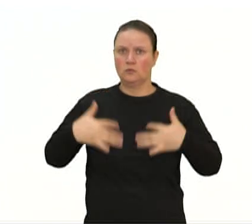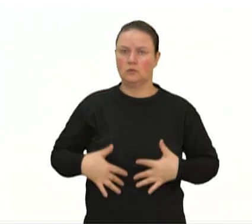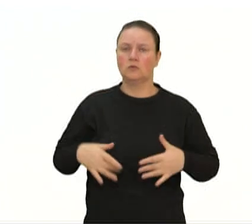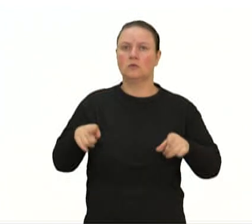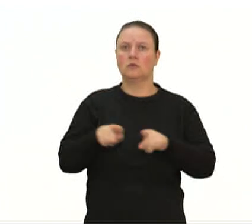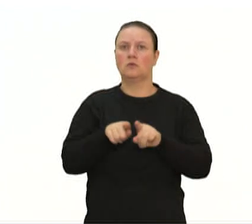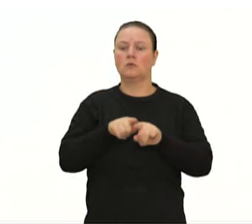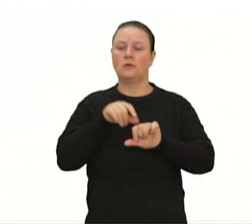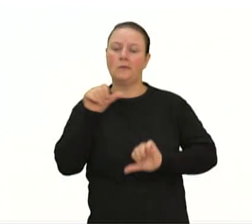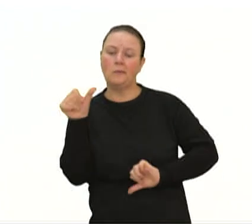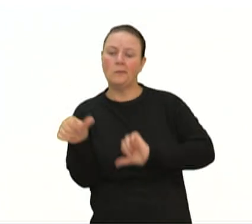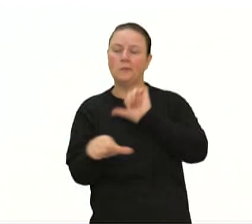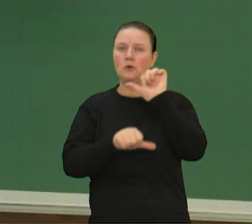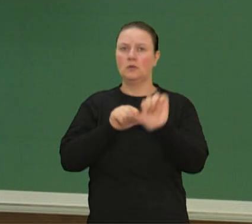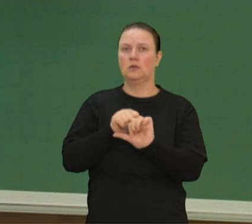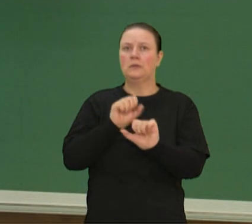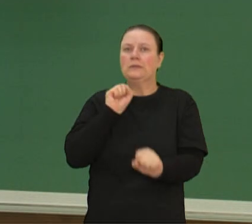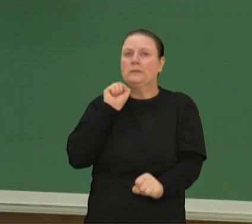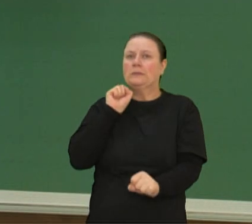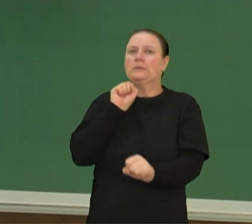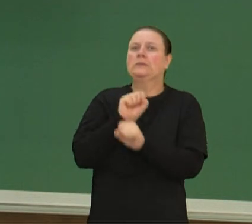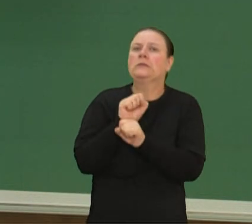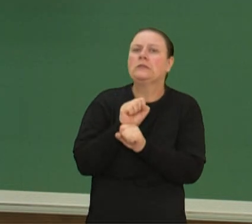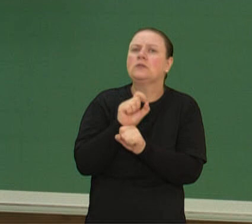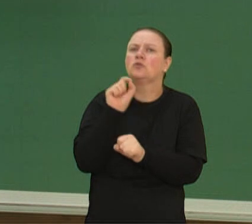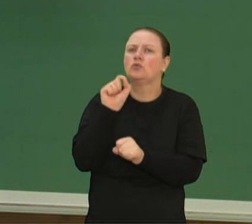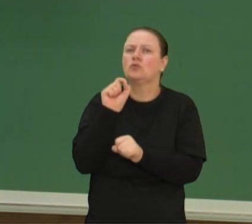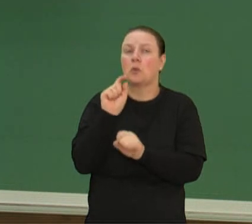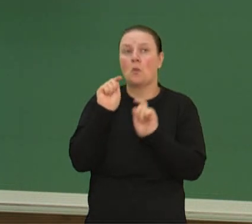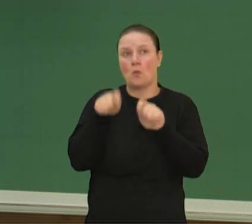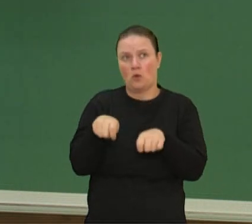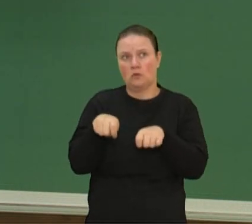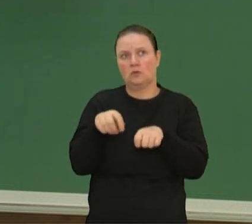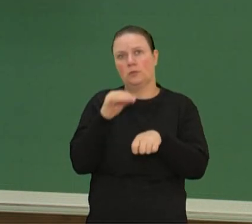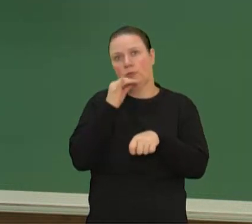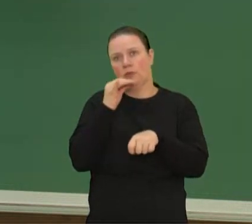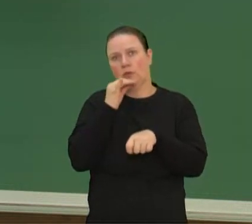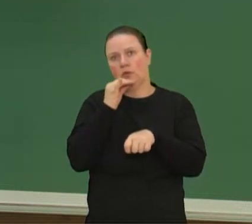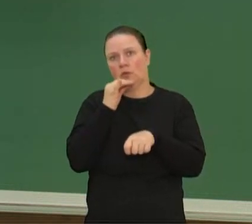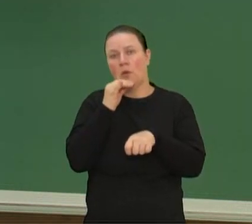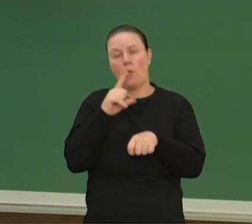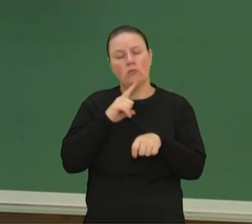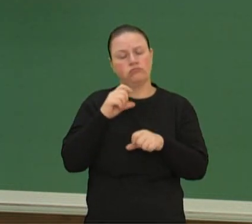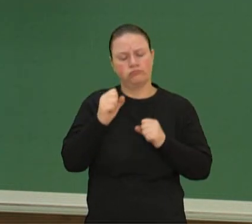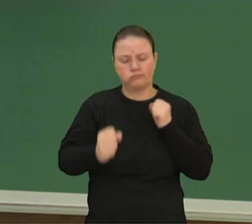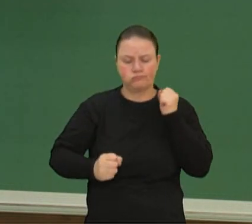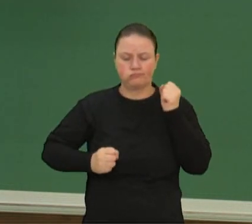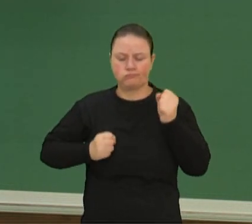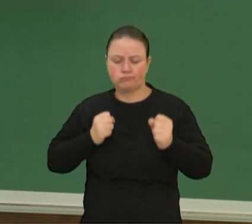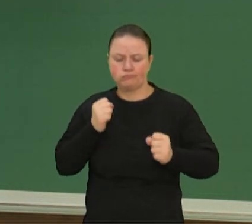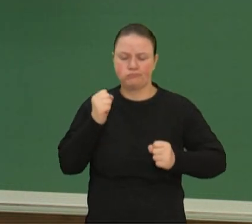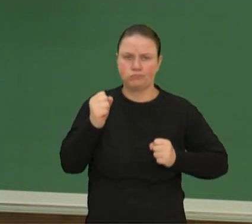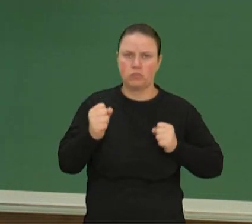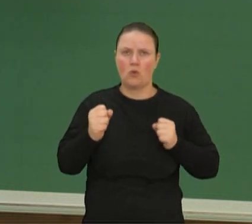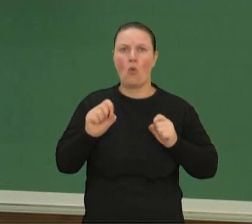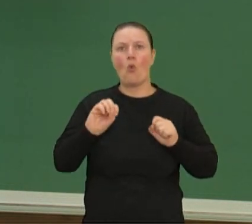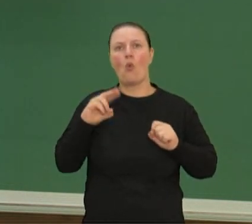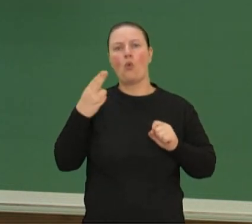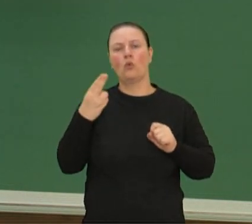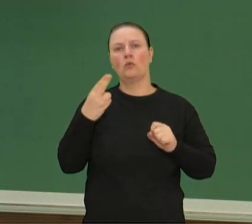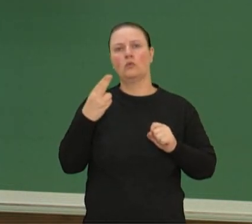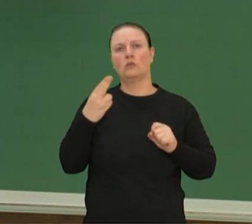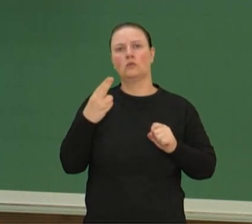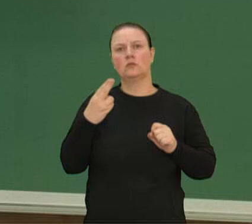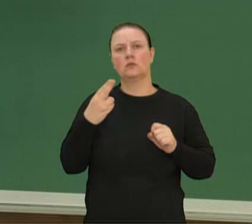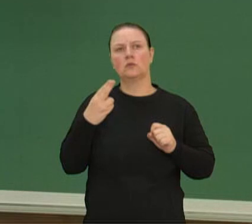intercaladas com períodos de recuperação. Essa recuperação pode ser ativa, como por exemplo um trote, uma corrida mais leve, ou passiva, como por exemplo